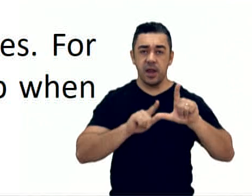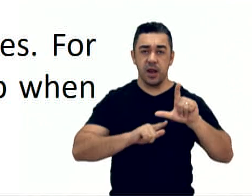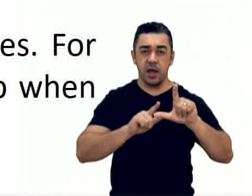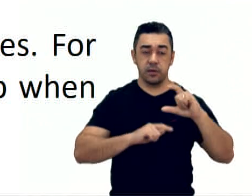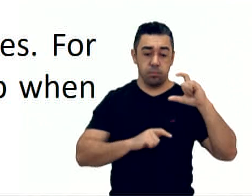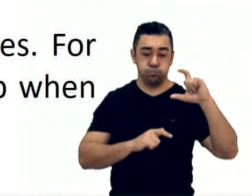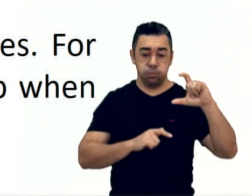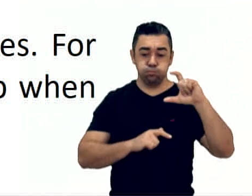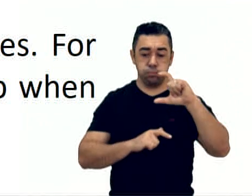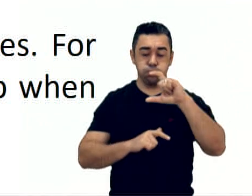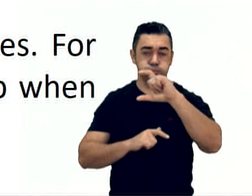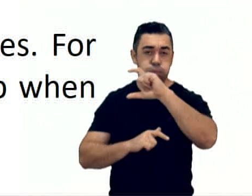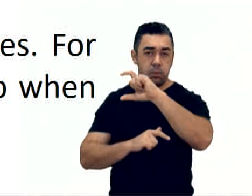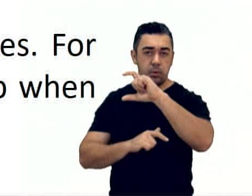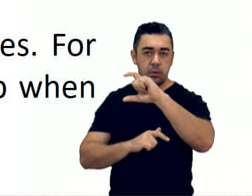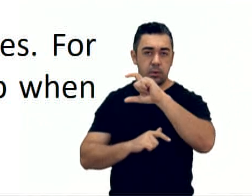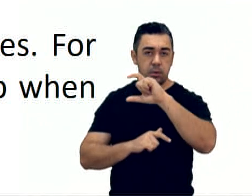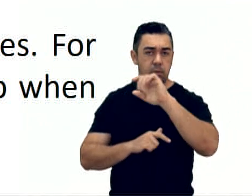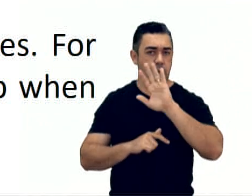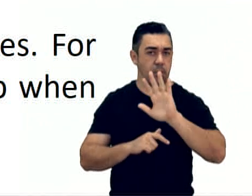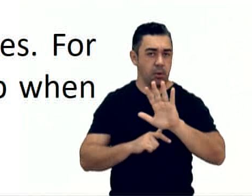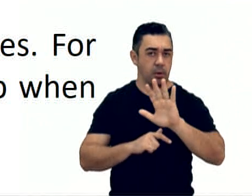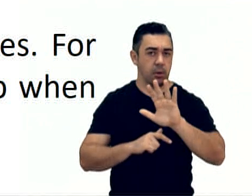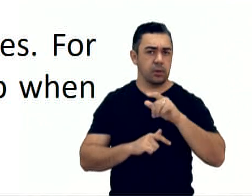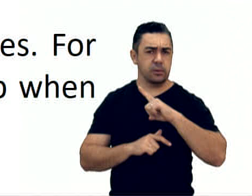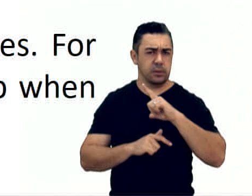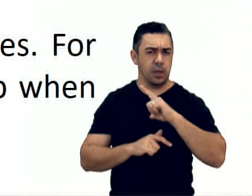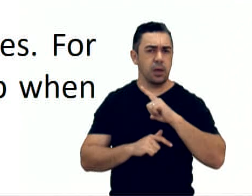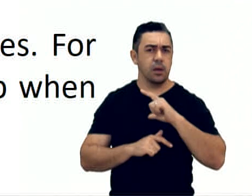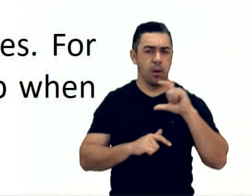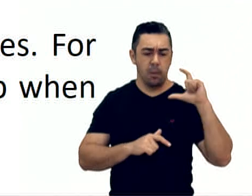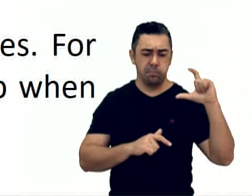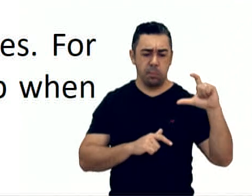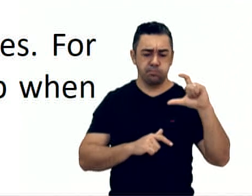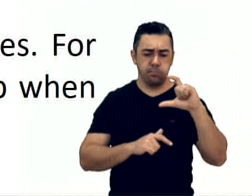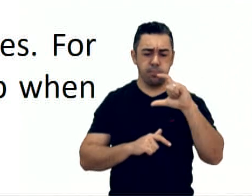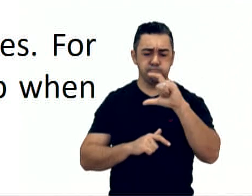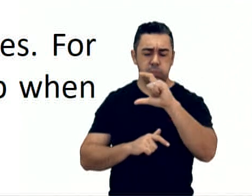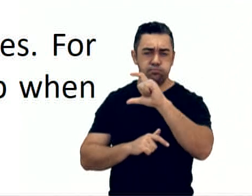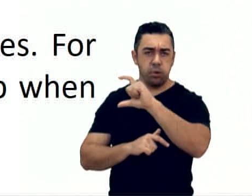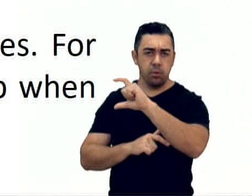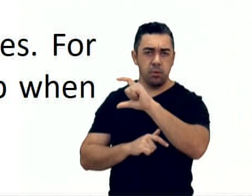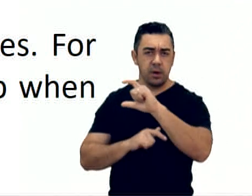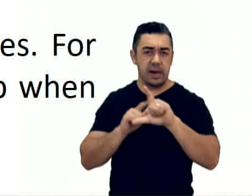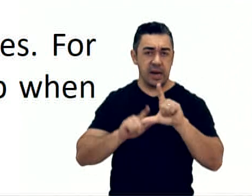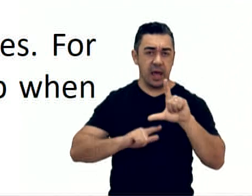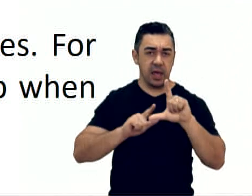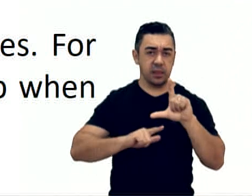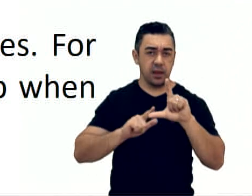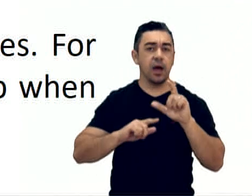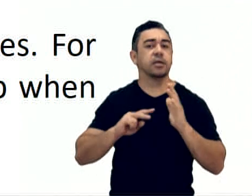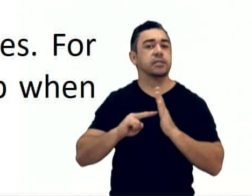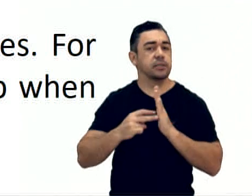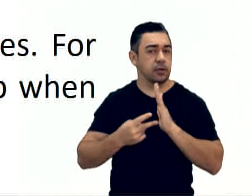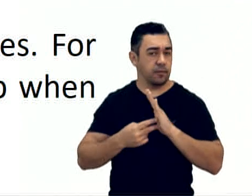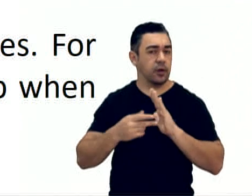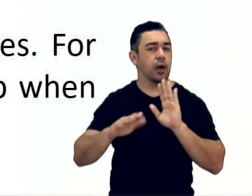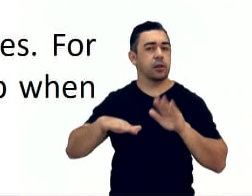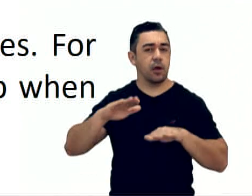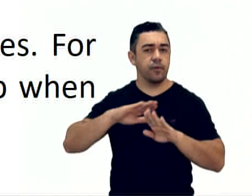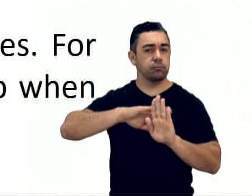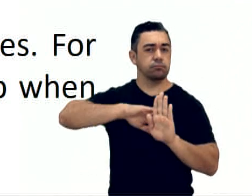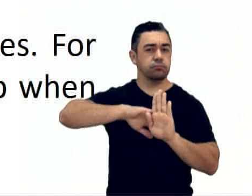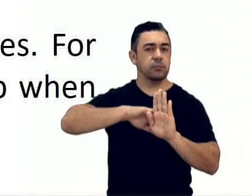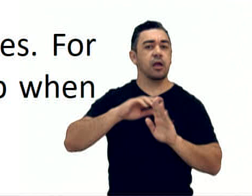Quando vocês verem uma notícia que está usando muito o all caps, letras maiúsculas, significa que provavelmente não